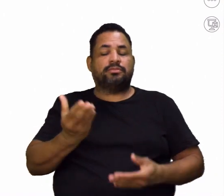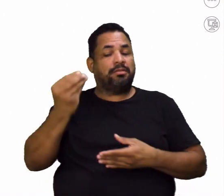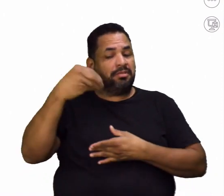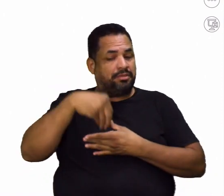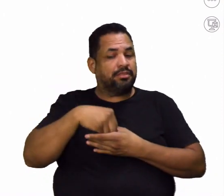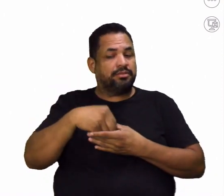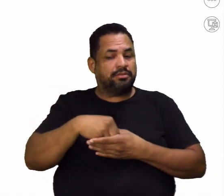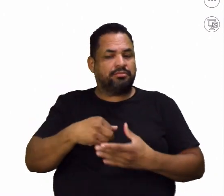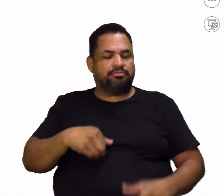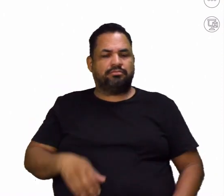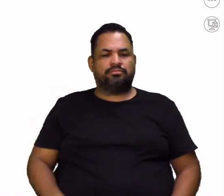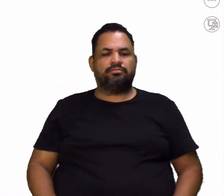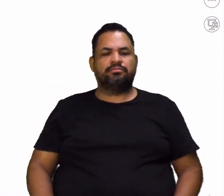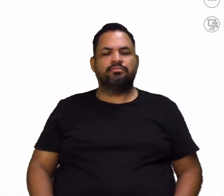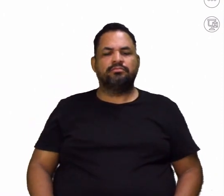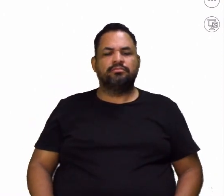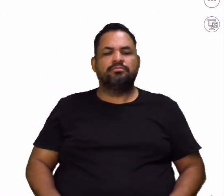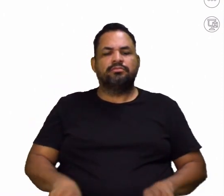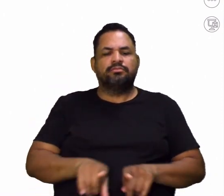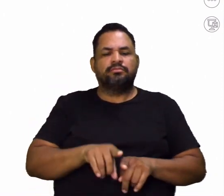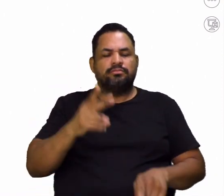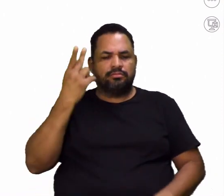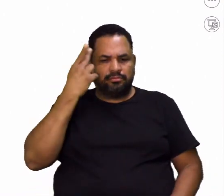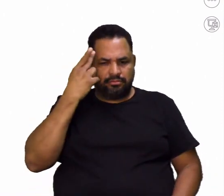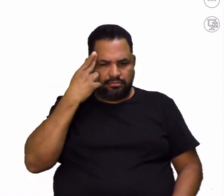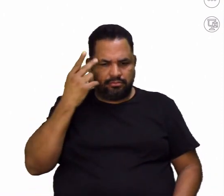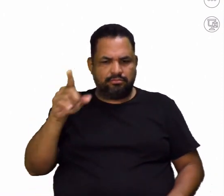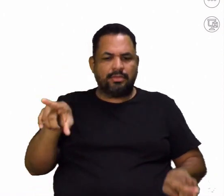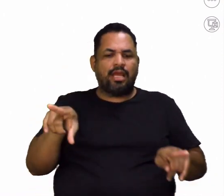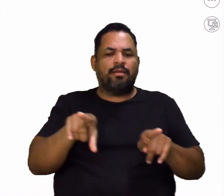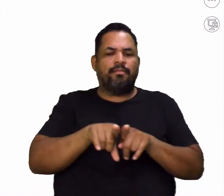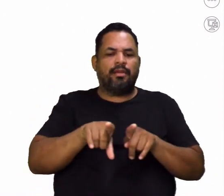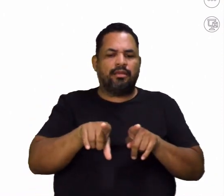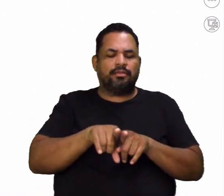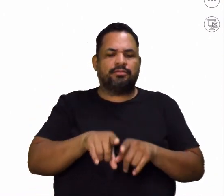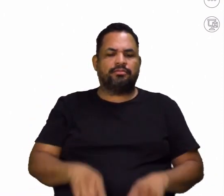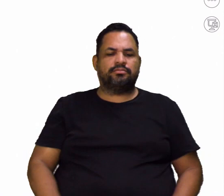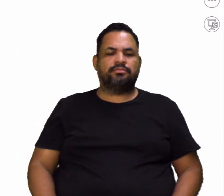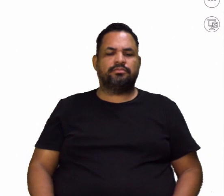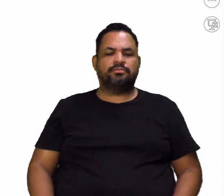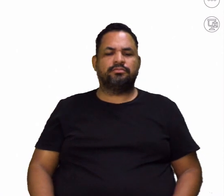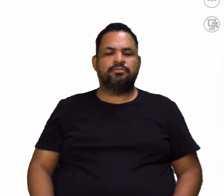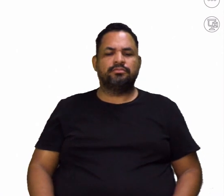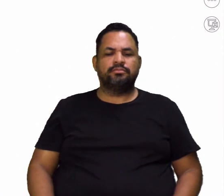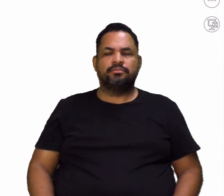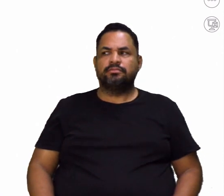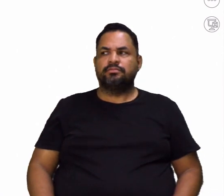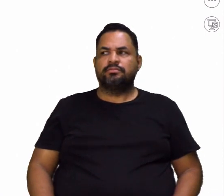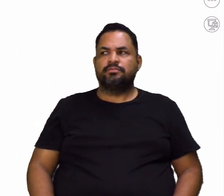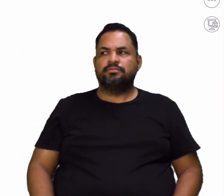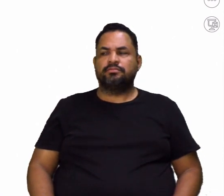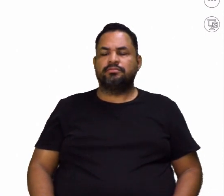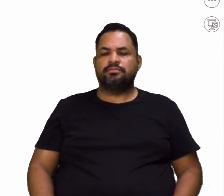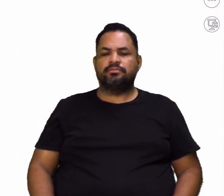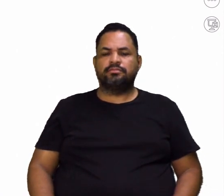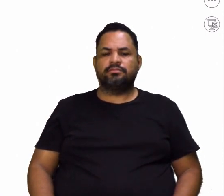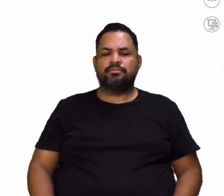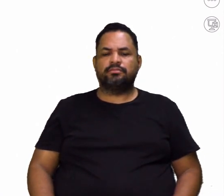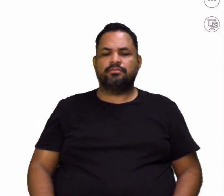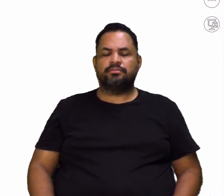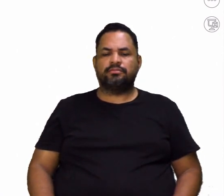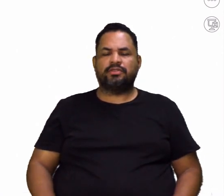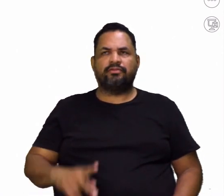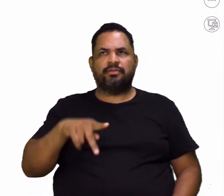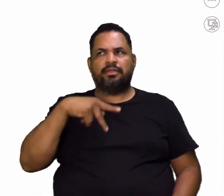e também ele não é do naturalismo também amadinho então porque nesse período não vou dizer assim que